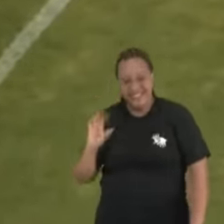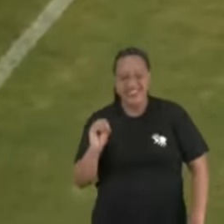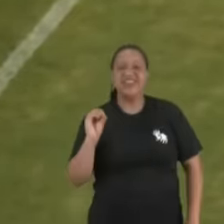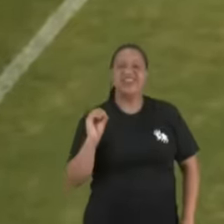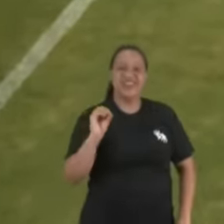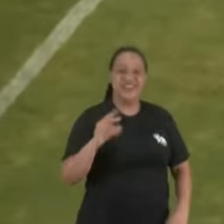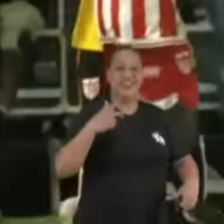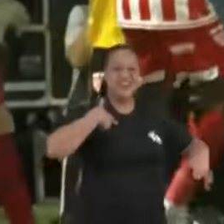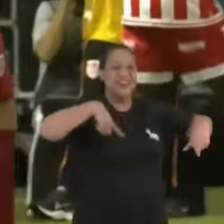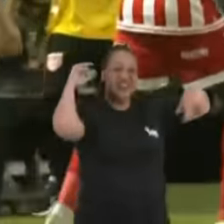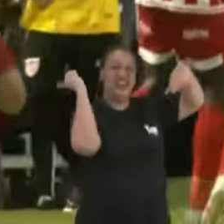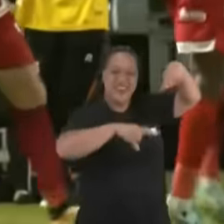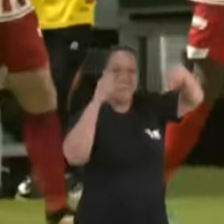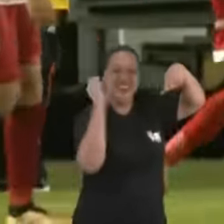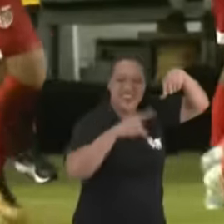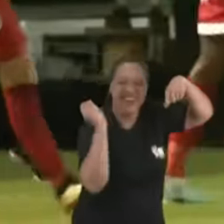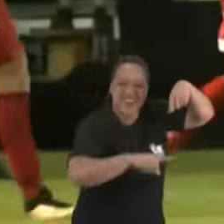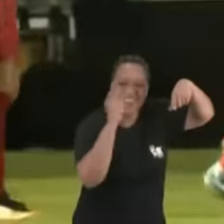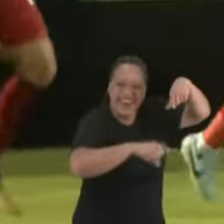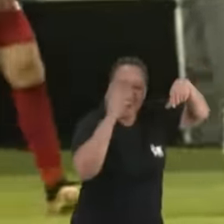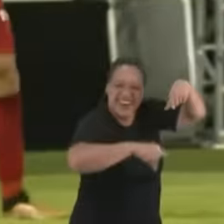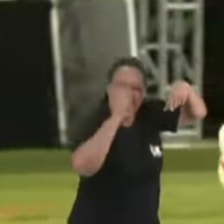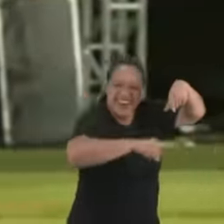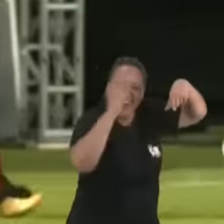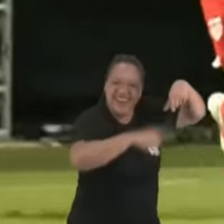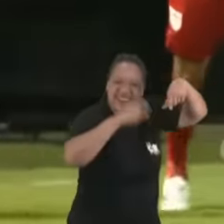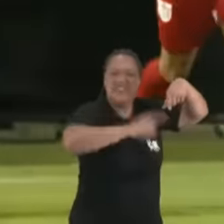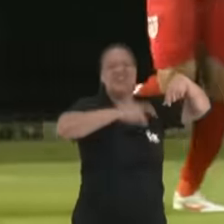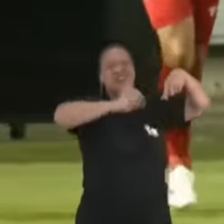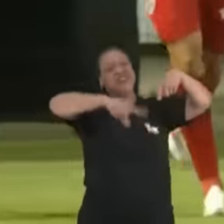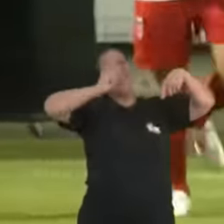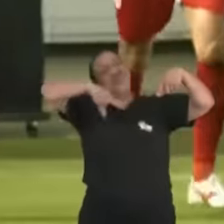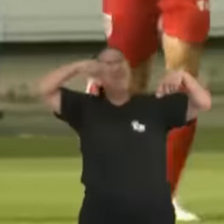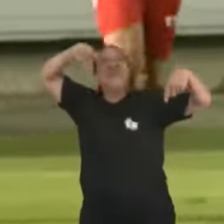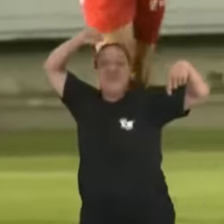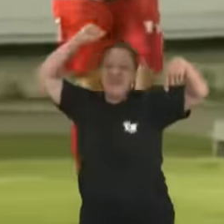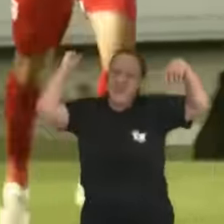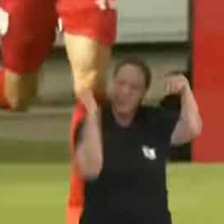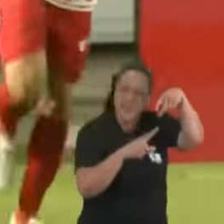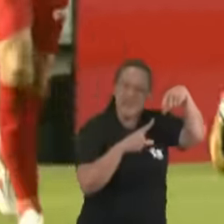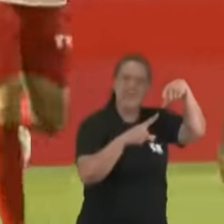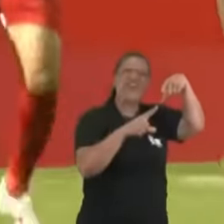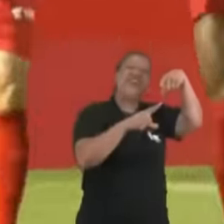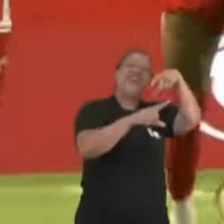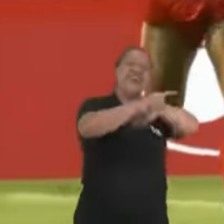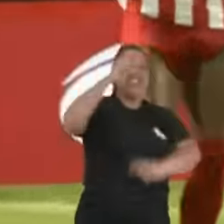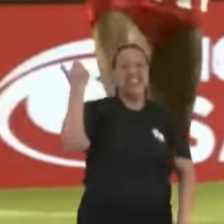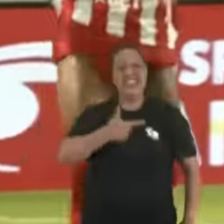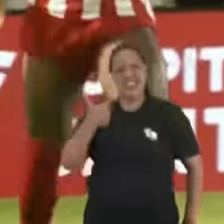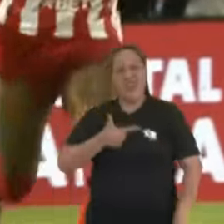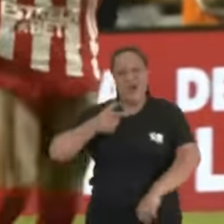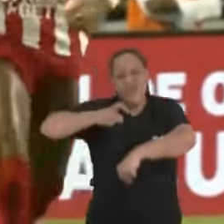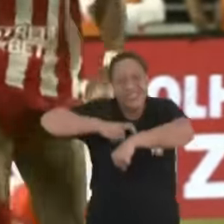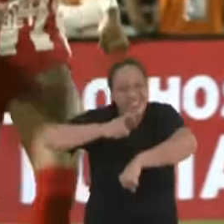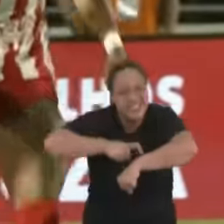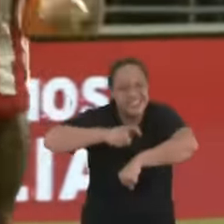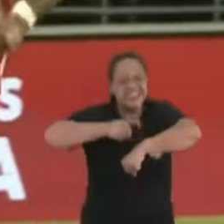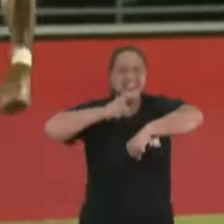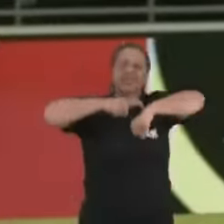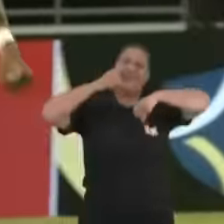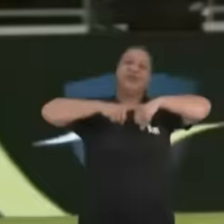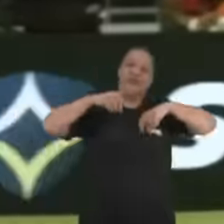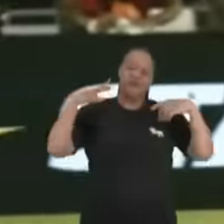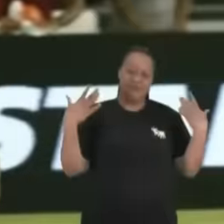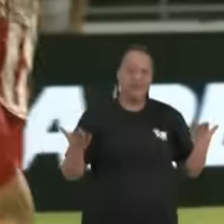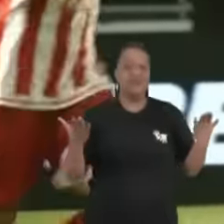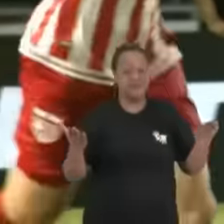na cobrança de escanteio, aos 37 minutos desse segundo tempo, a bola sobra logo para quem tem faro de